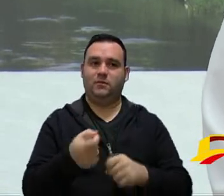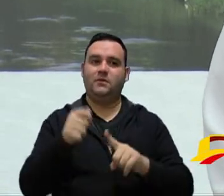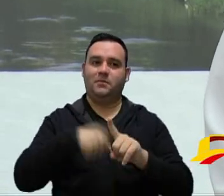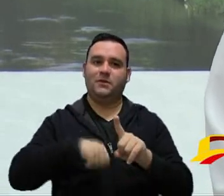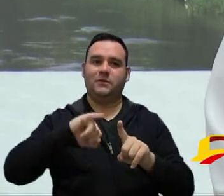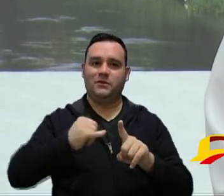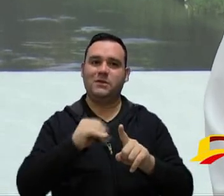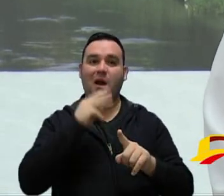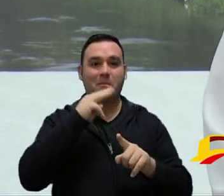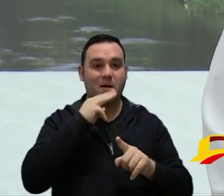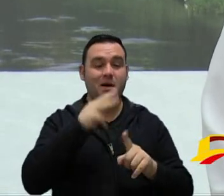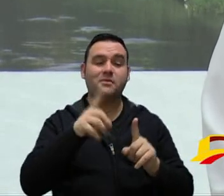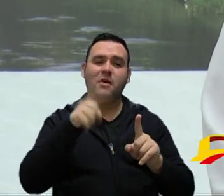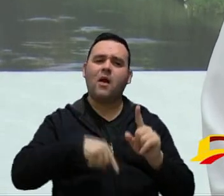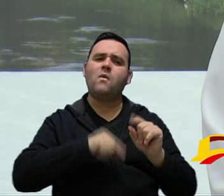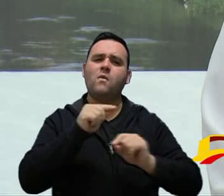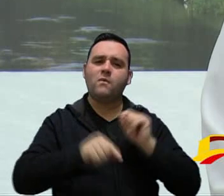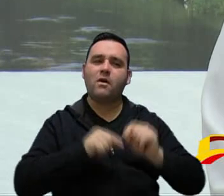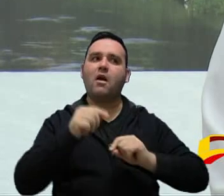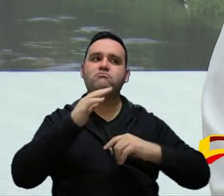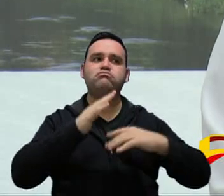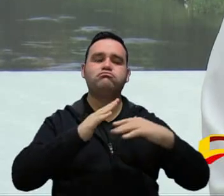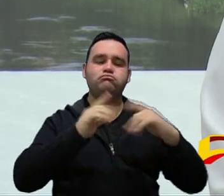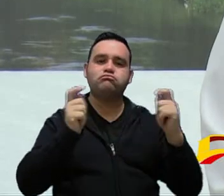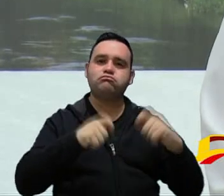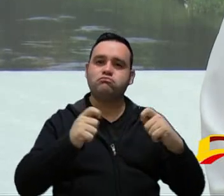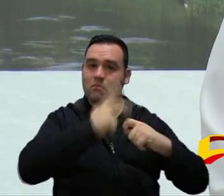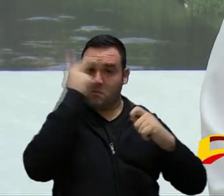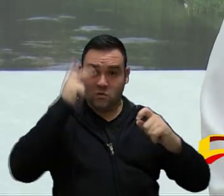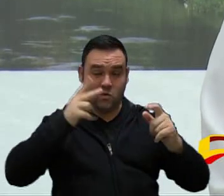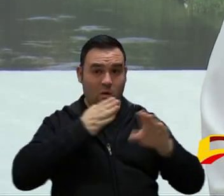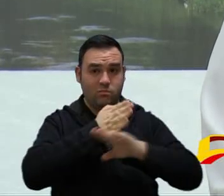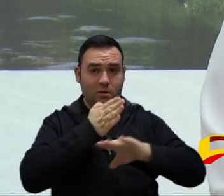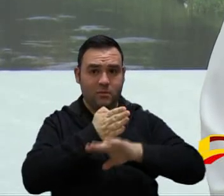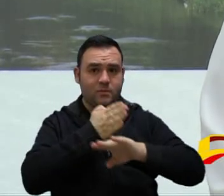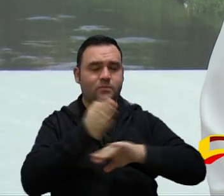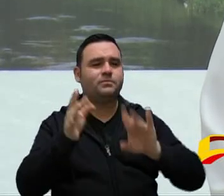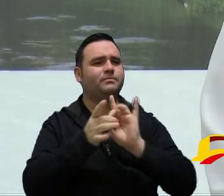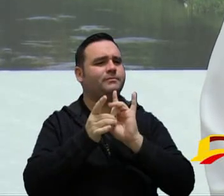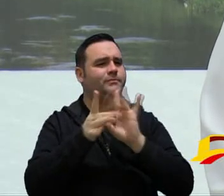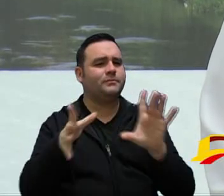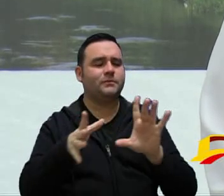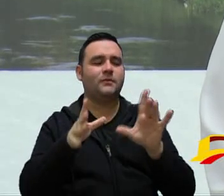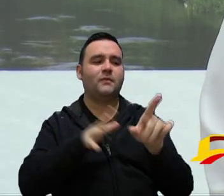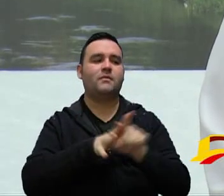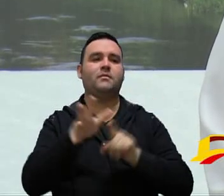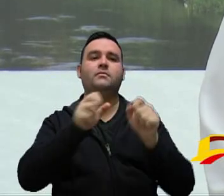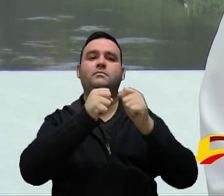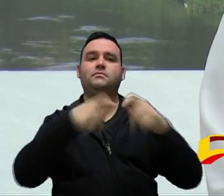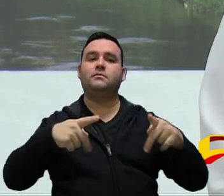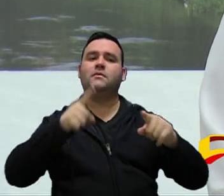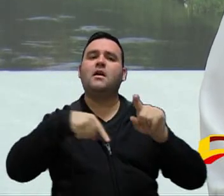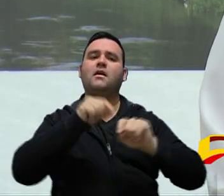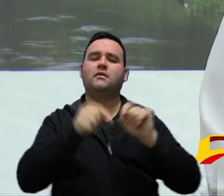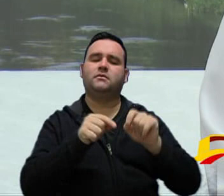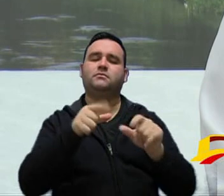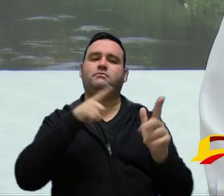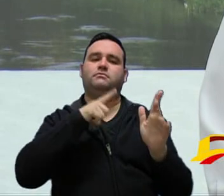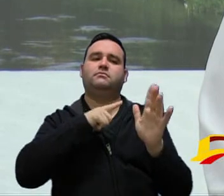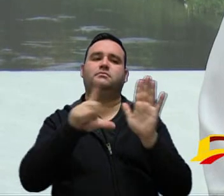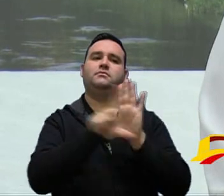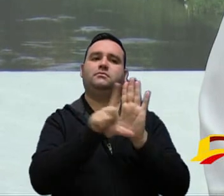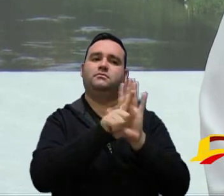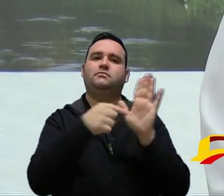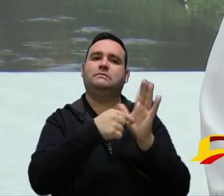considerada um instrumento de participação popular a realização de audiências públicas é garantida pela